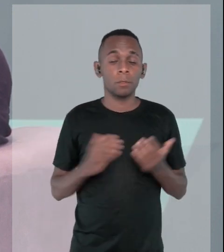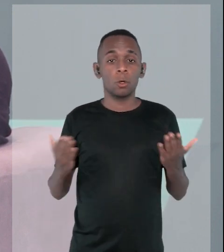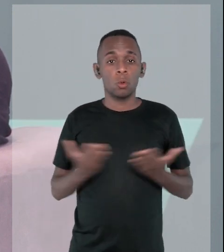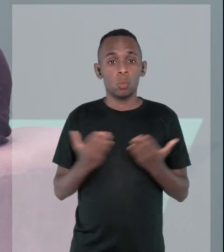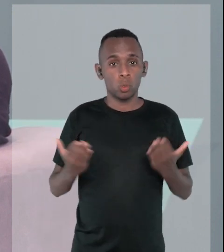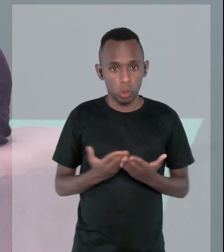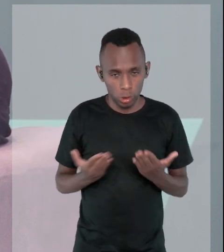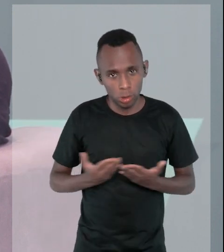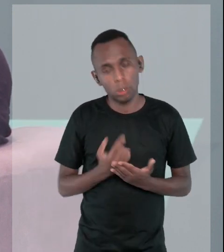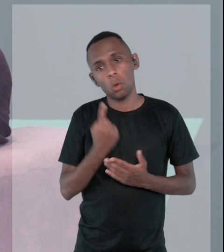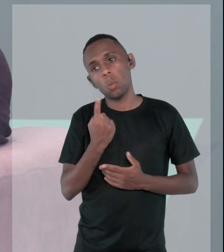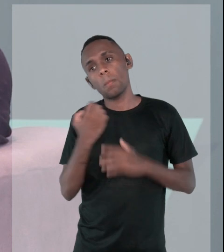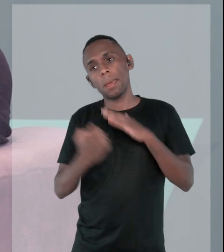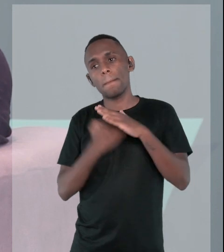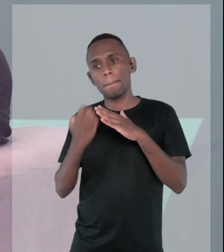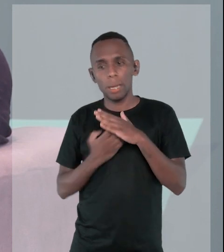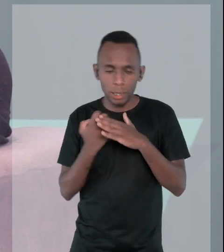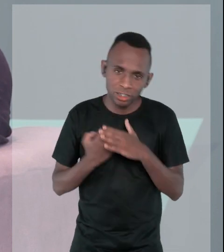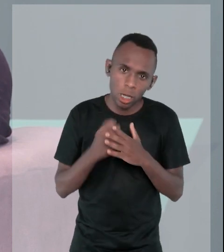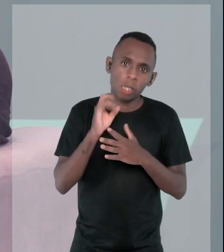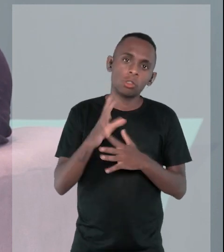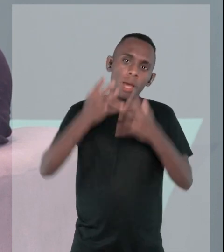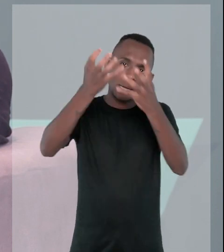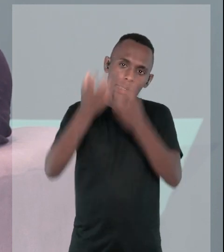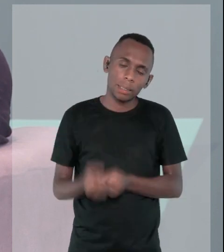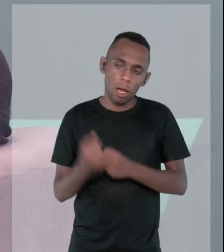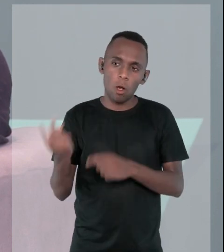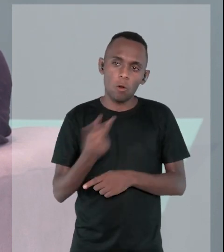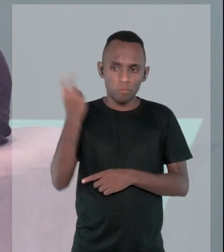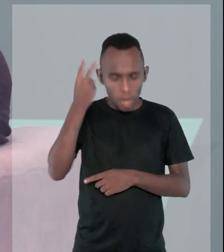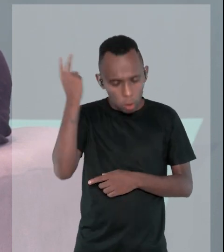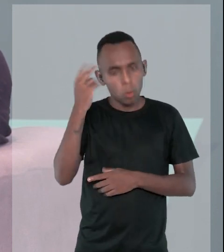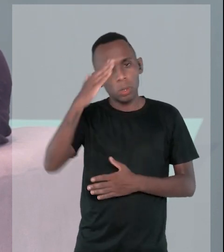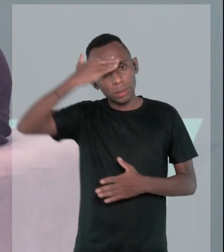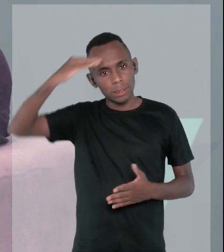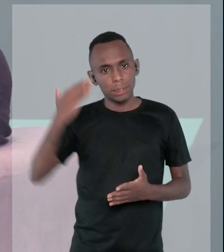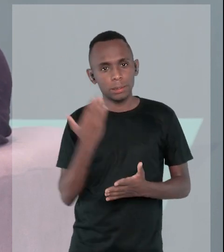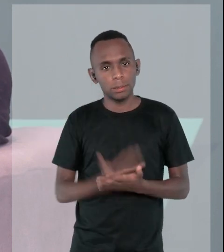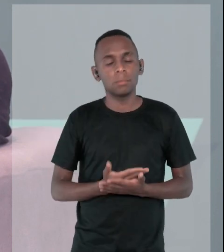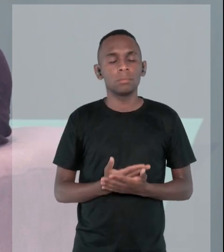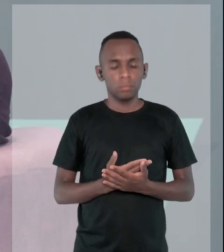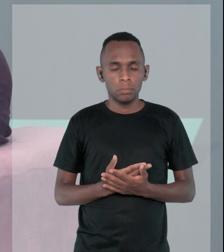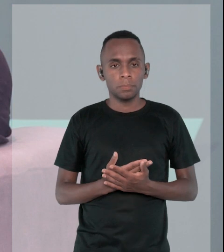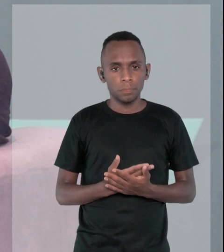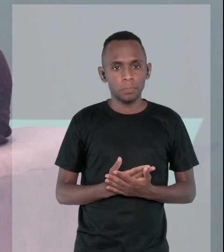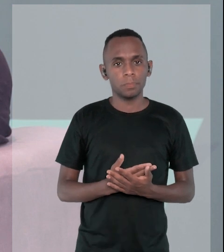Hoje, para uma empresa, basta ela assumir os valores e convicções